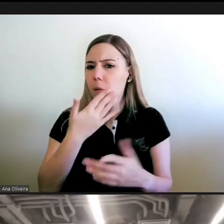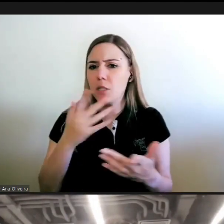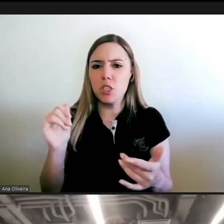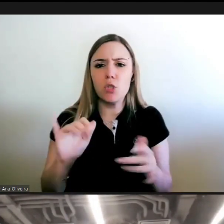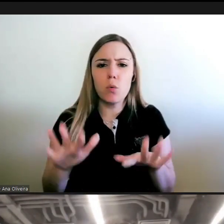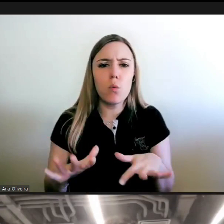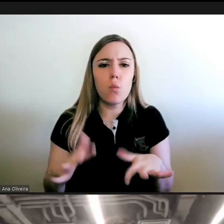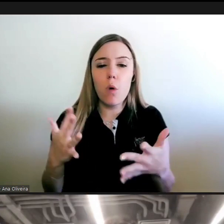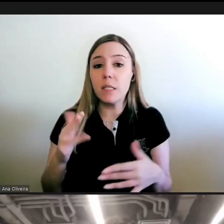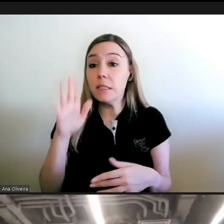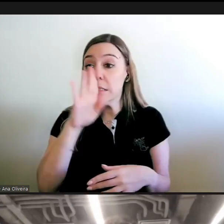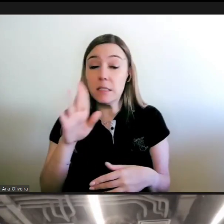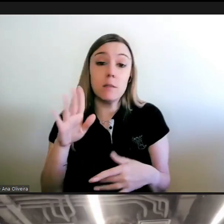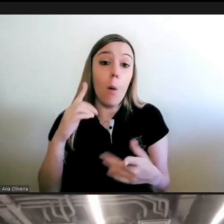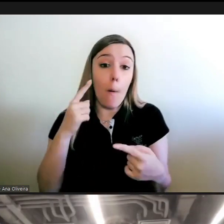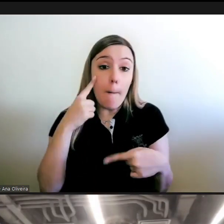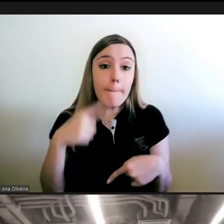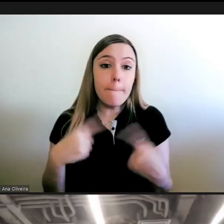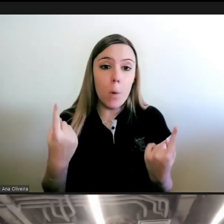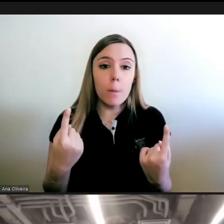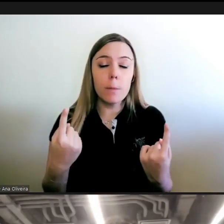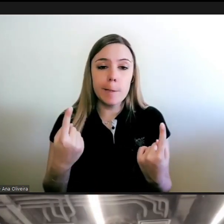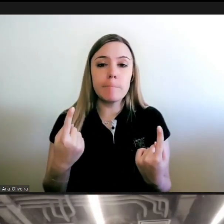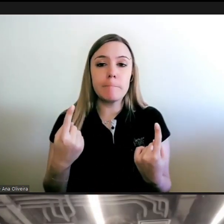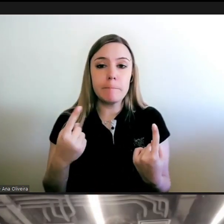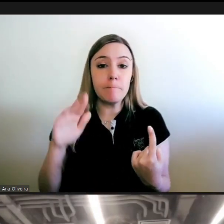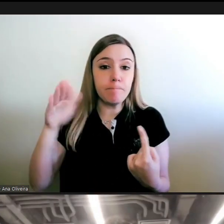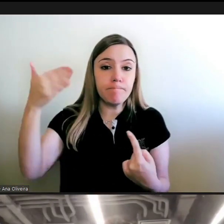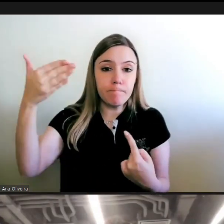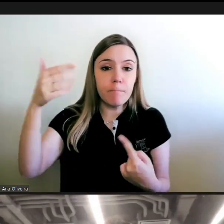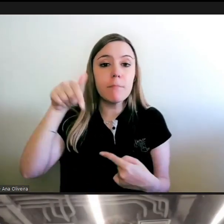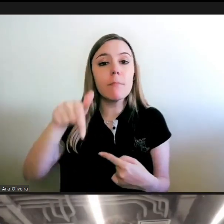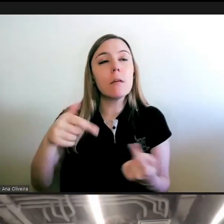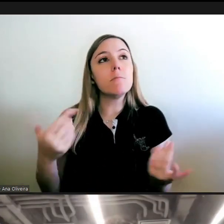principalmente a organização pública, são necessariamente